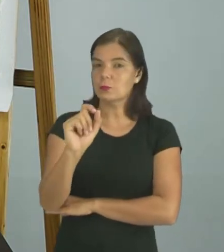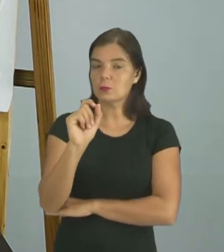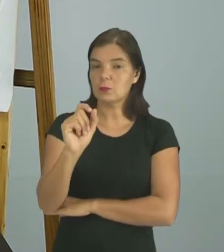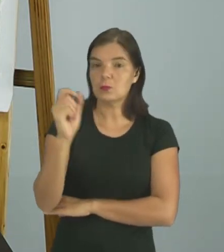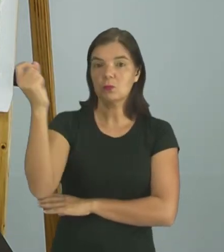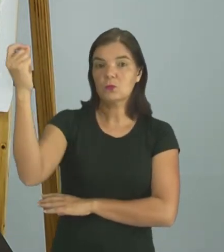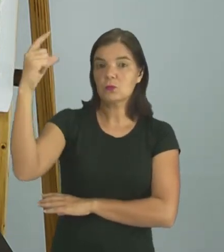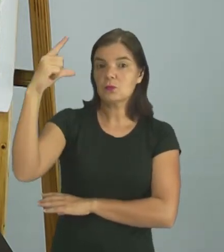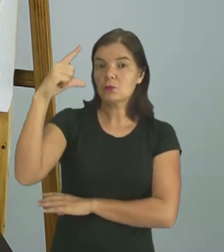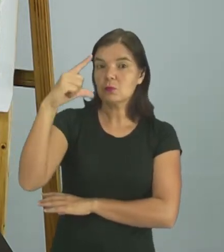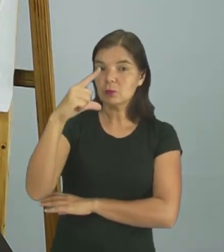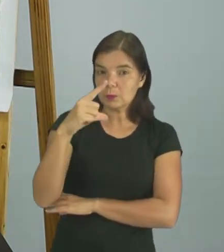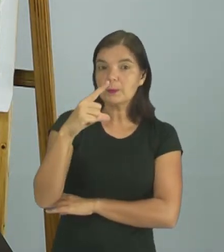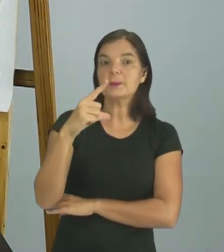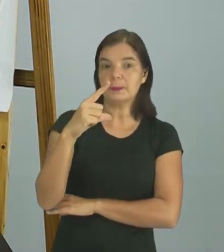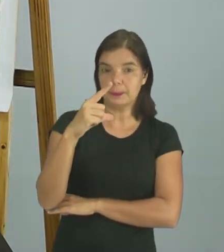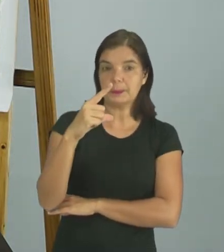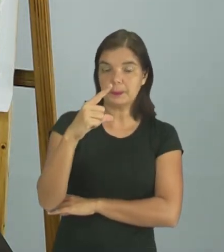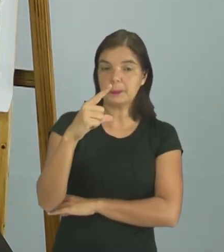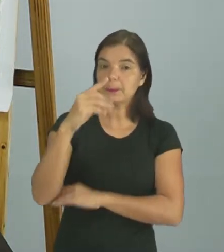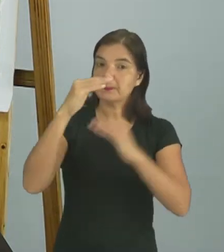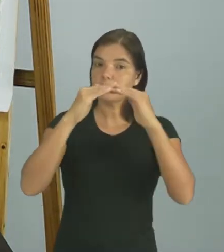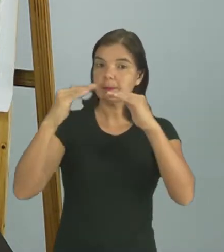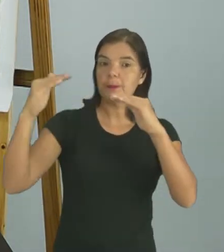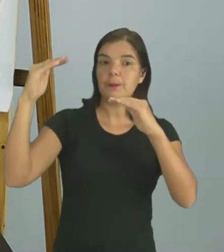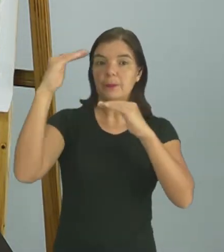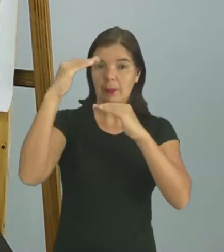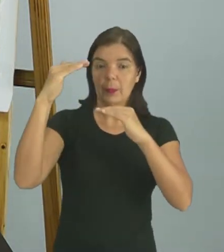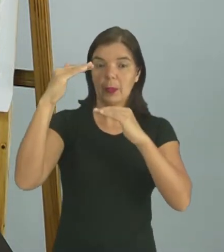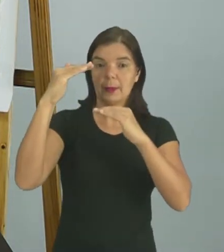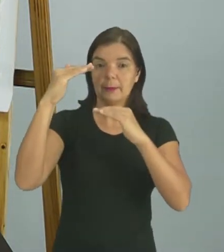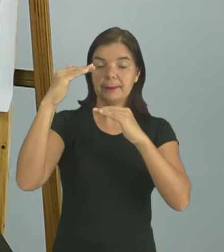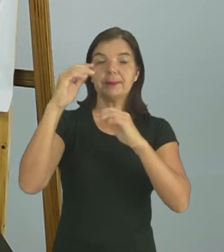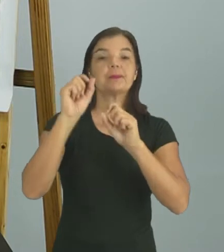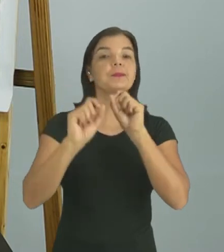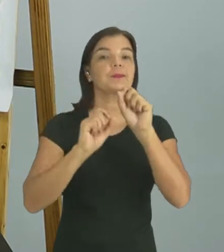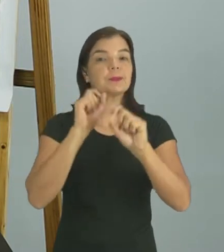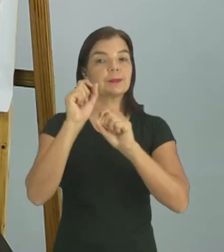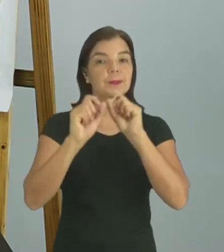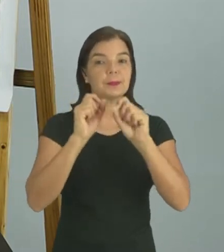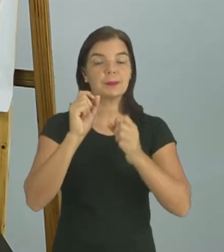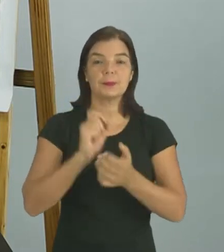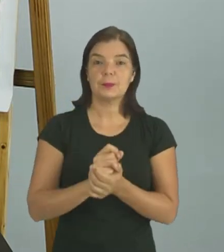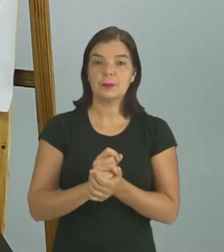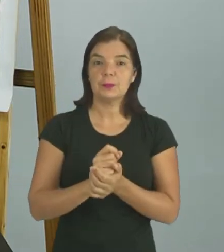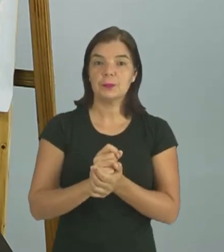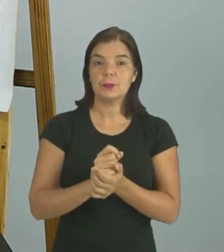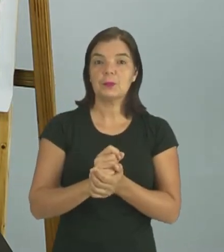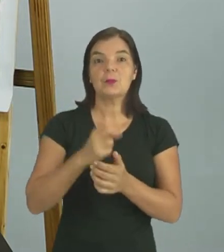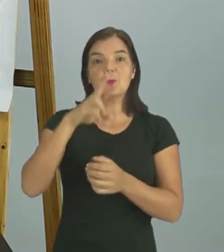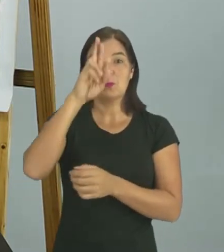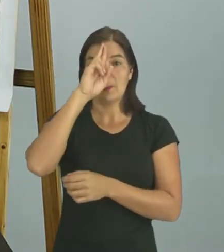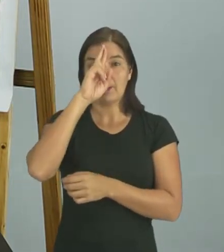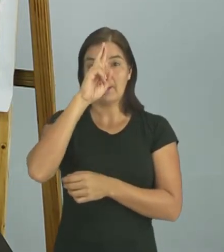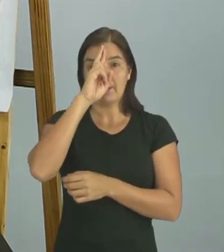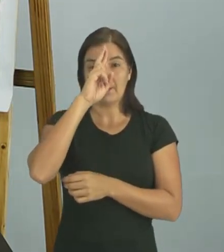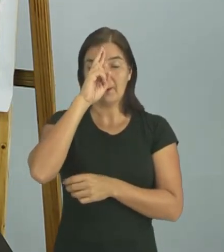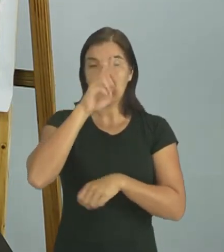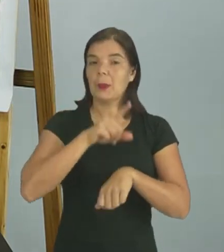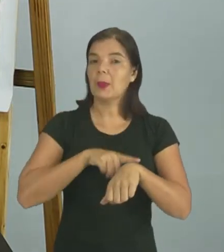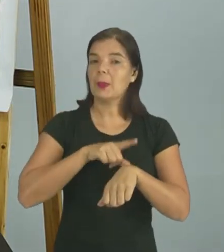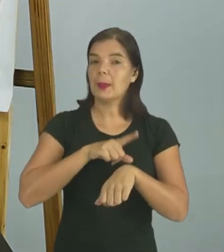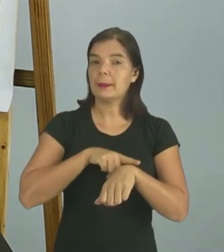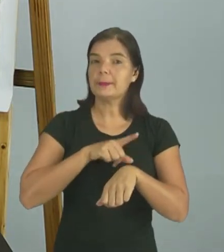o sol, na sua extremidade mais alta, era considerado o meio-dia, aquele momento